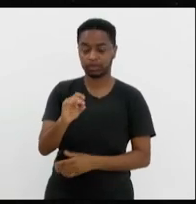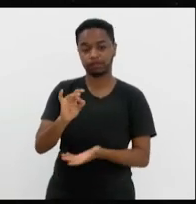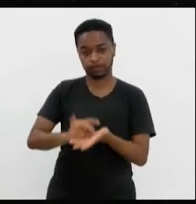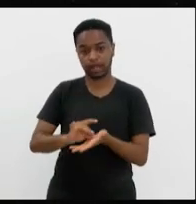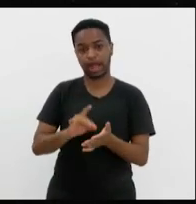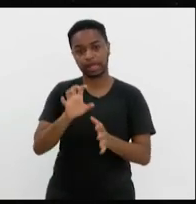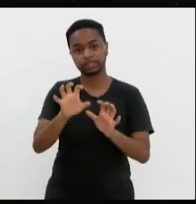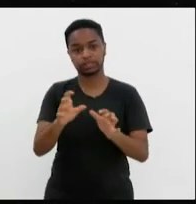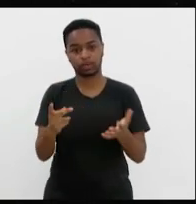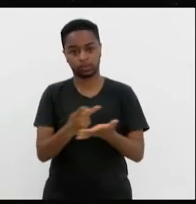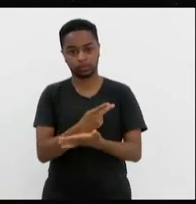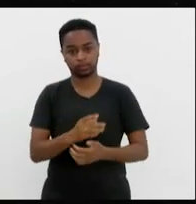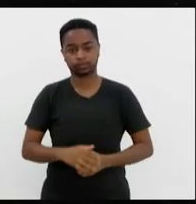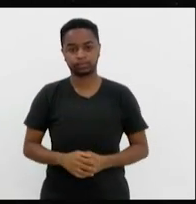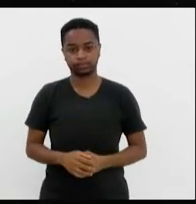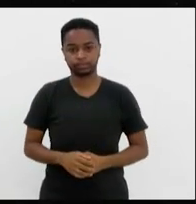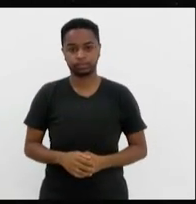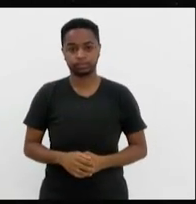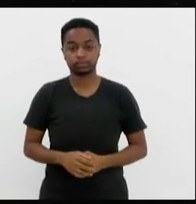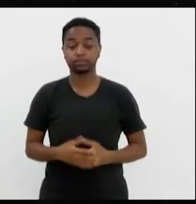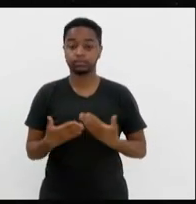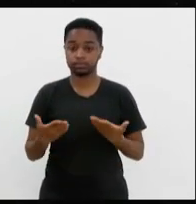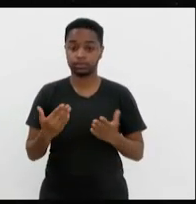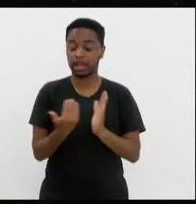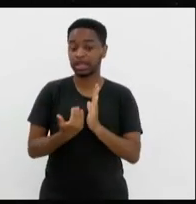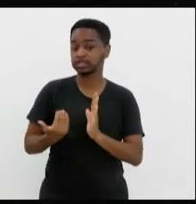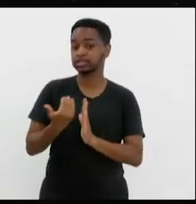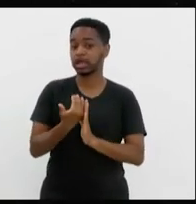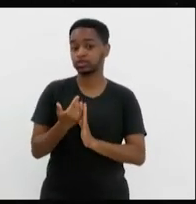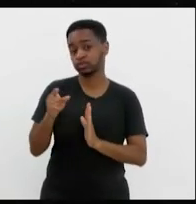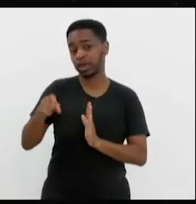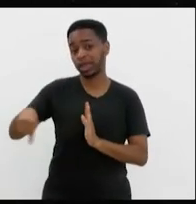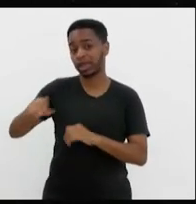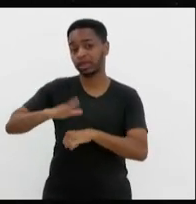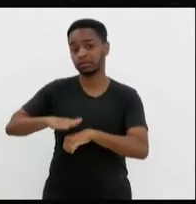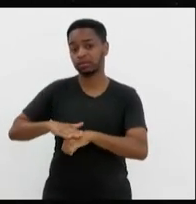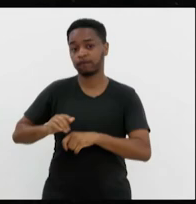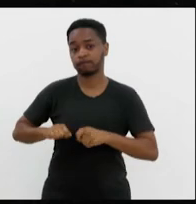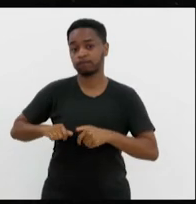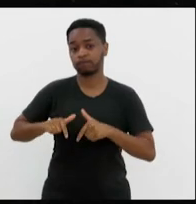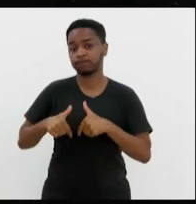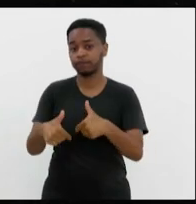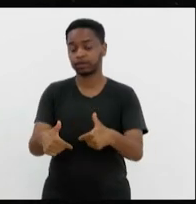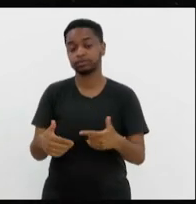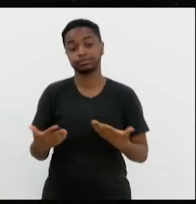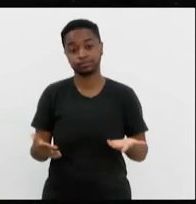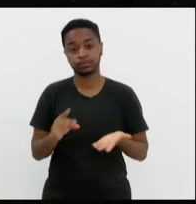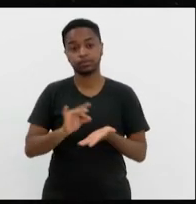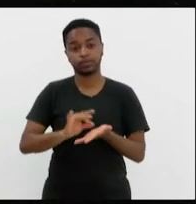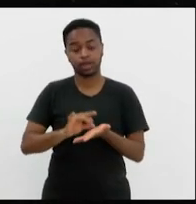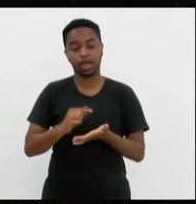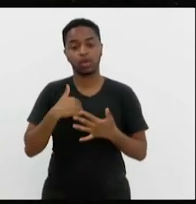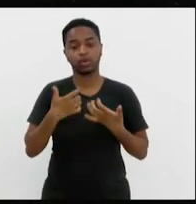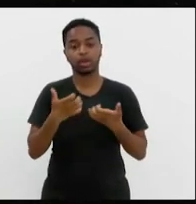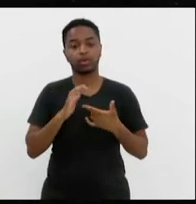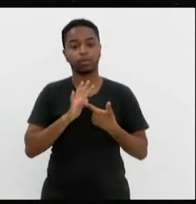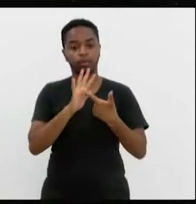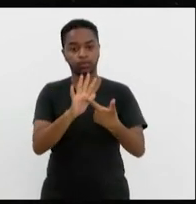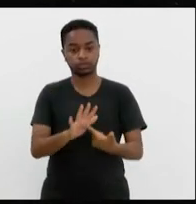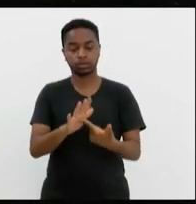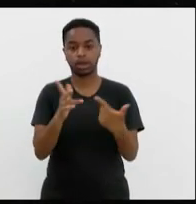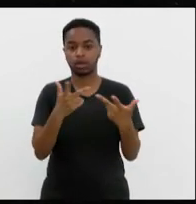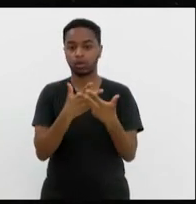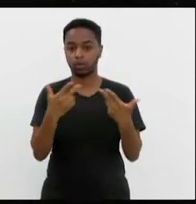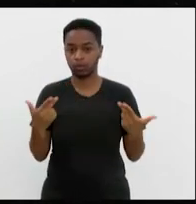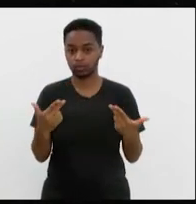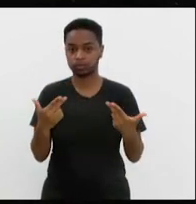realidade. Excesso é o que eles cometem. E, na realidade, eu quero aqui trazer à tona uma coisa